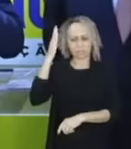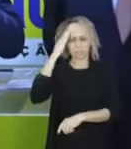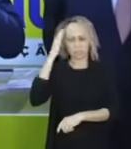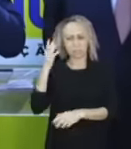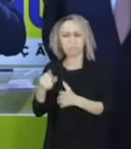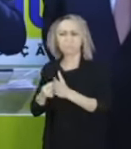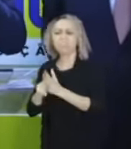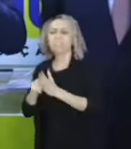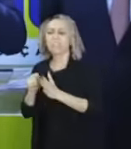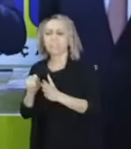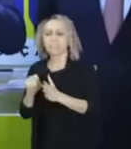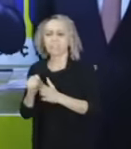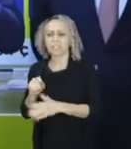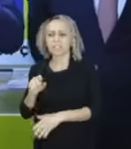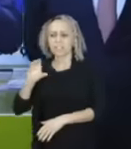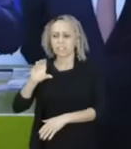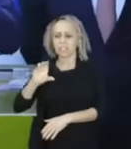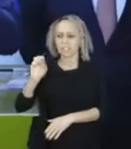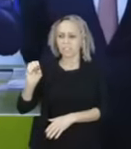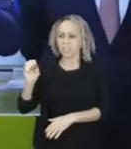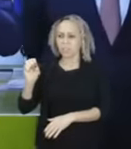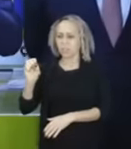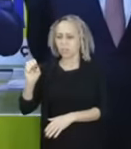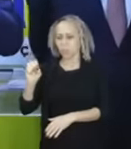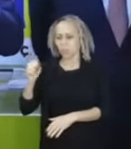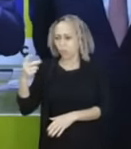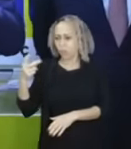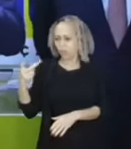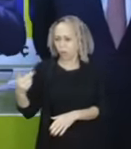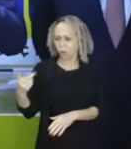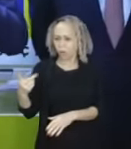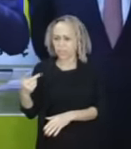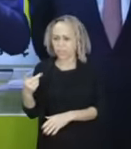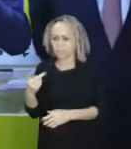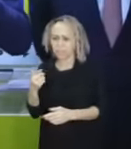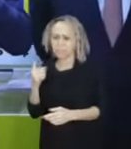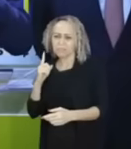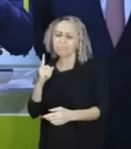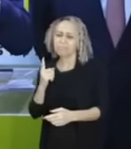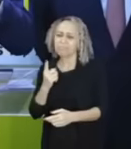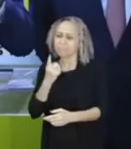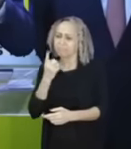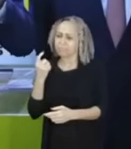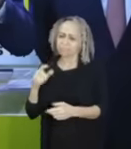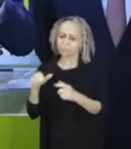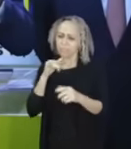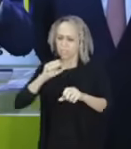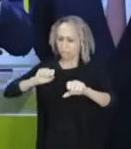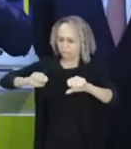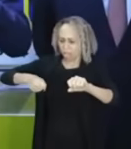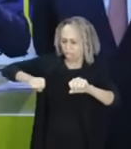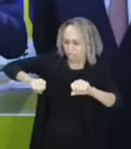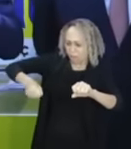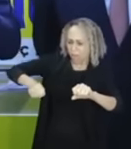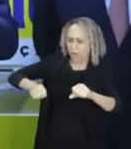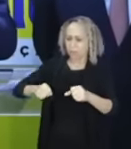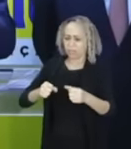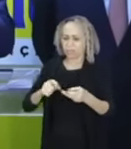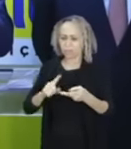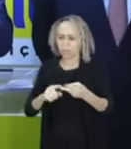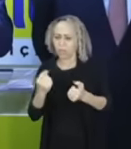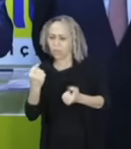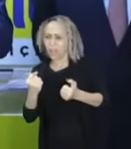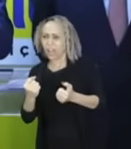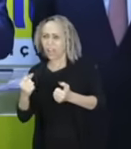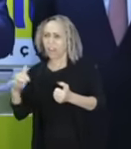no caso do Brasil se você somar o escapamento da moto do carro do avião